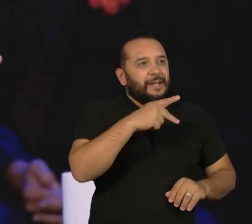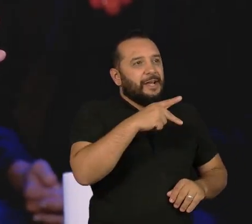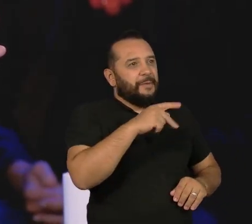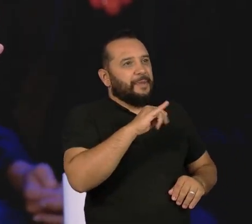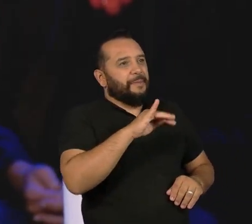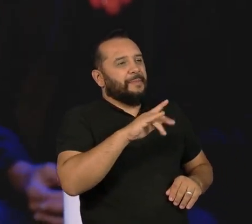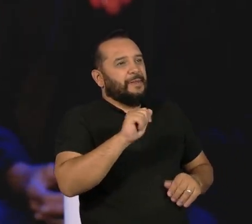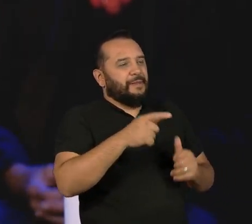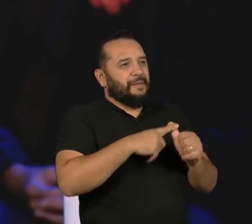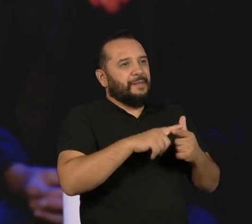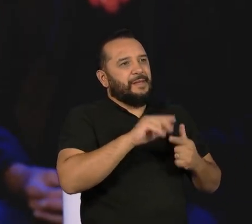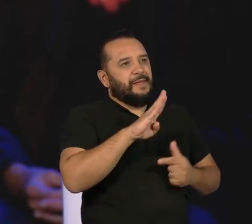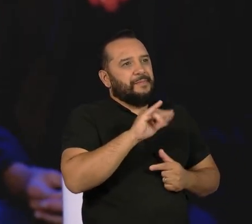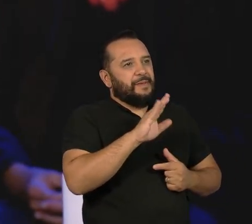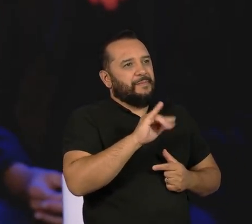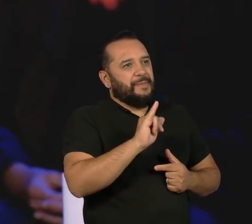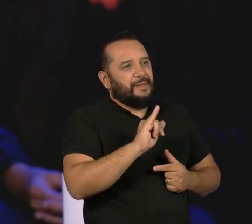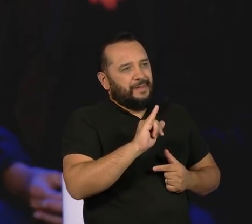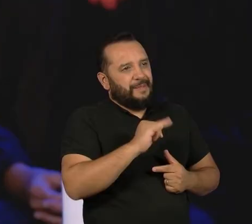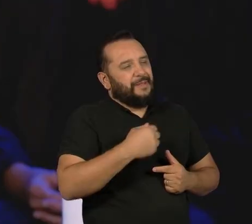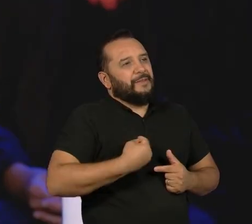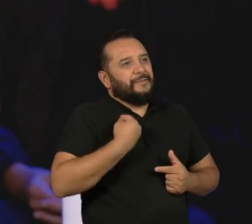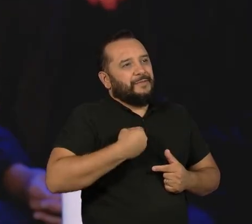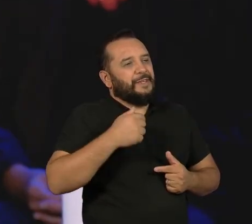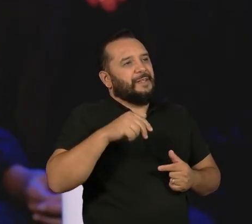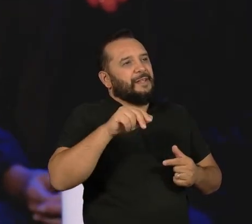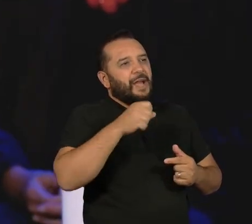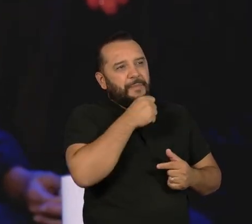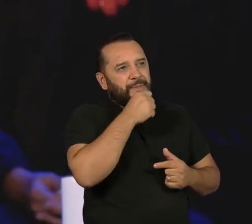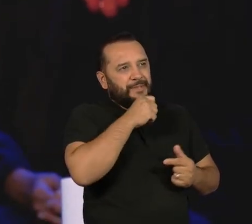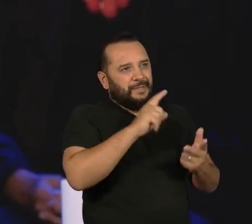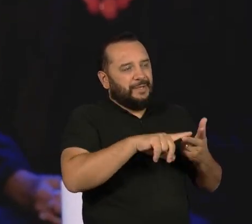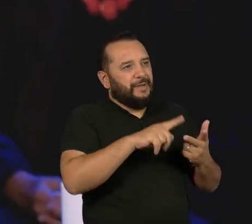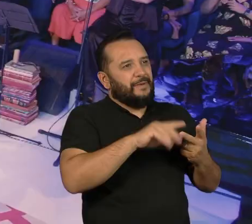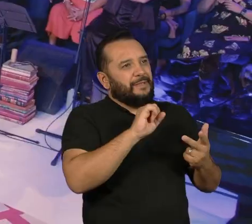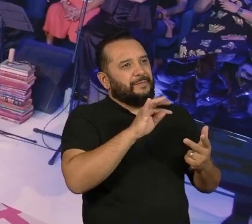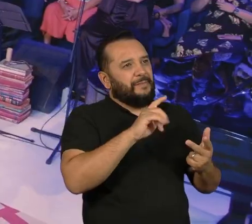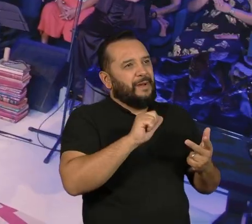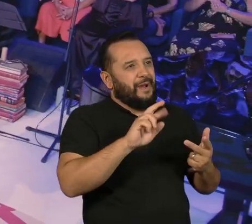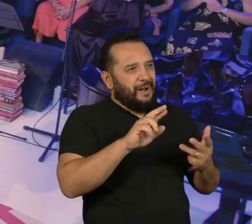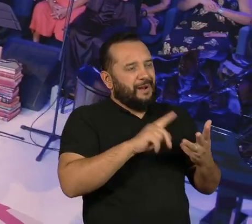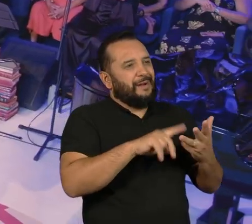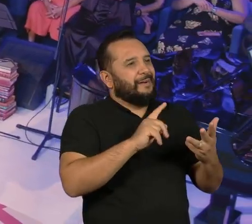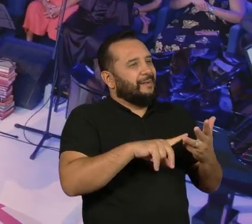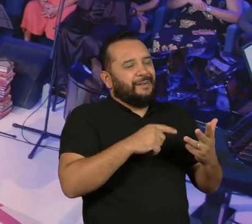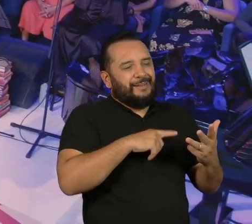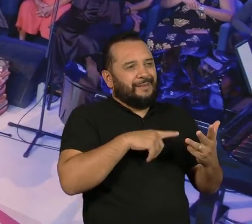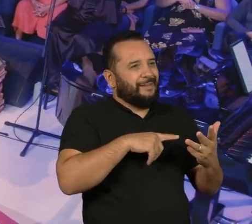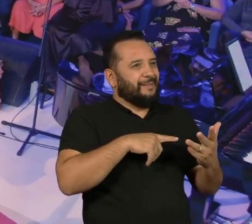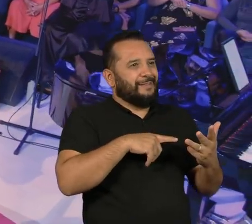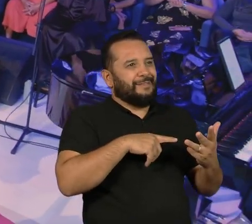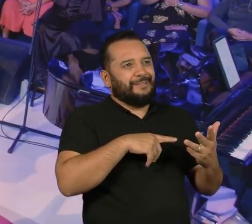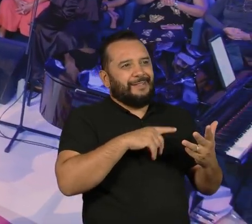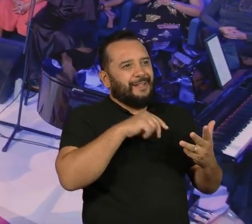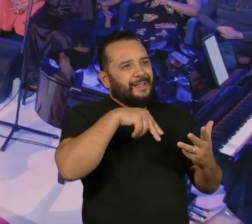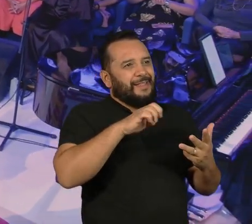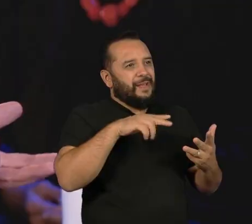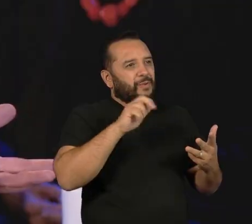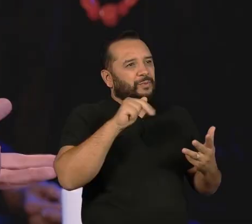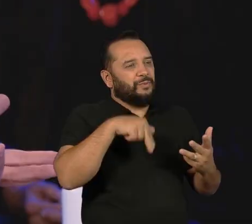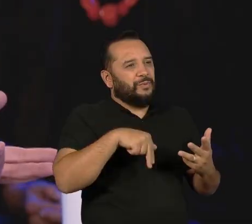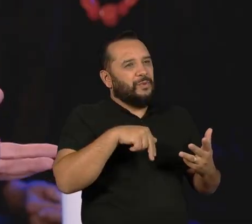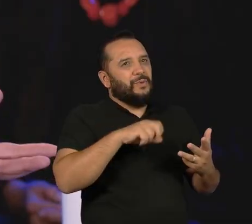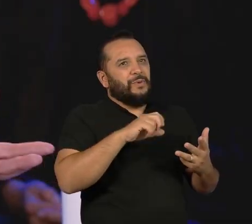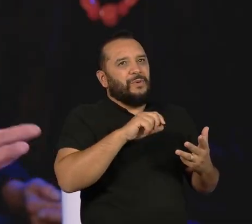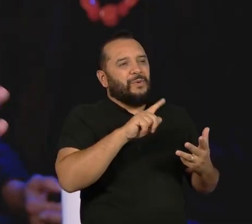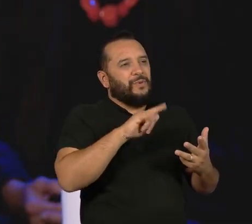fez Bibi... Uma vida musical, você fez Kiss Me Kate, Barnum, você fez Nelson Gonçalves